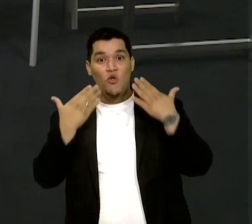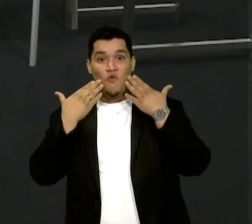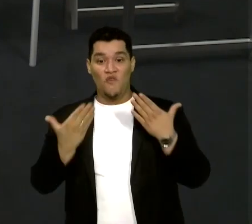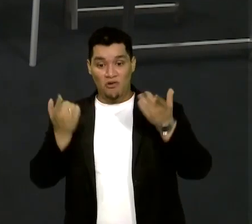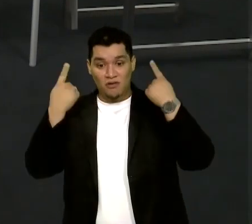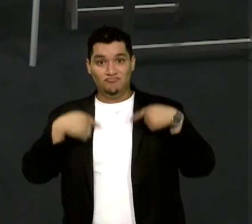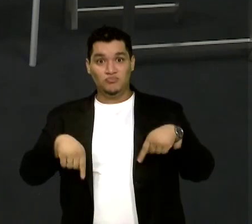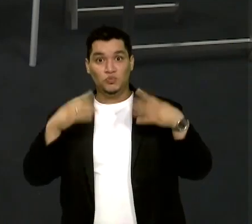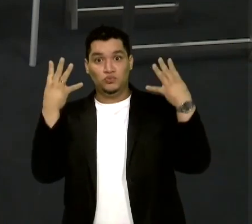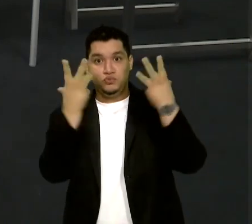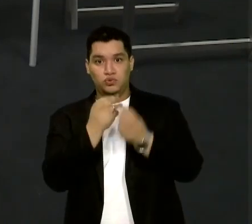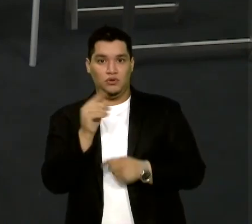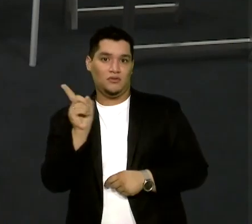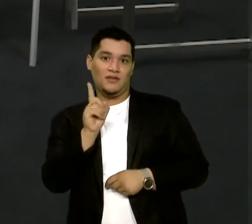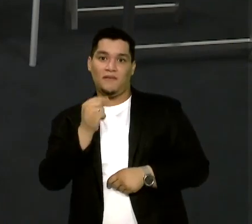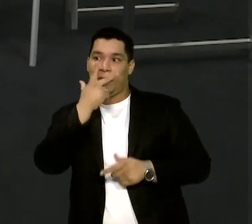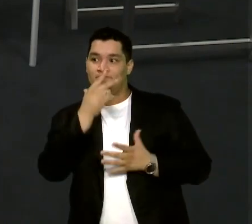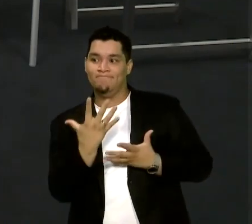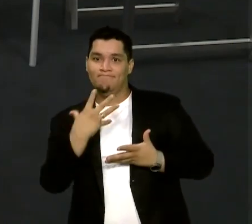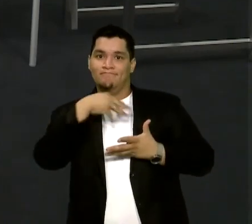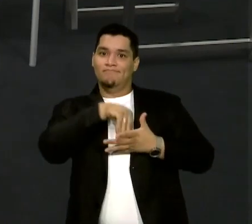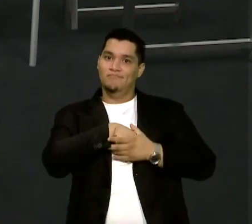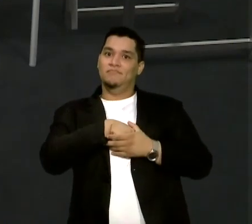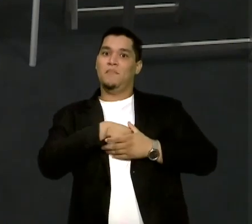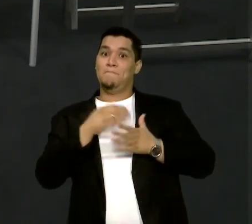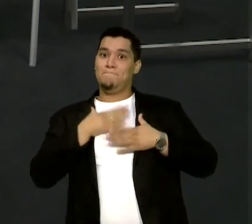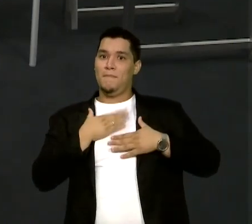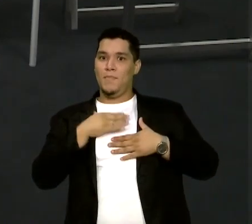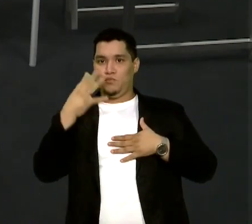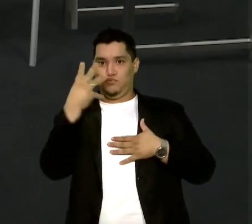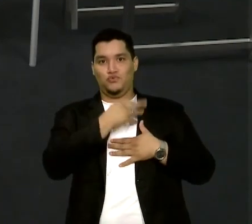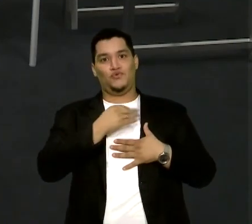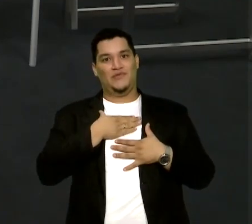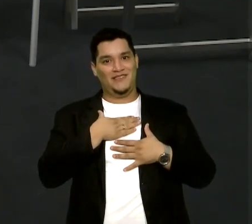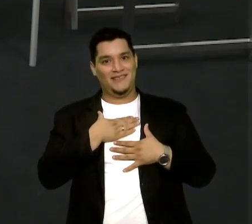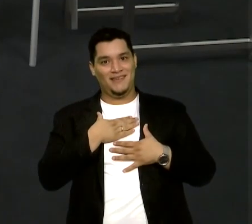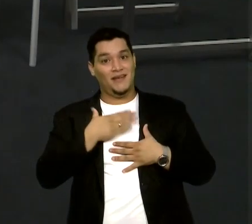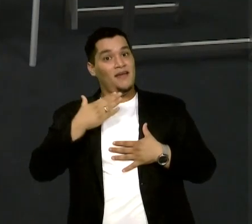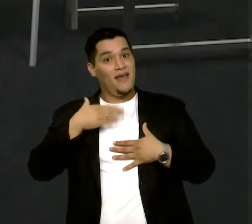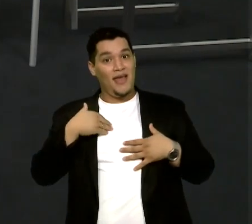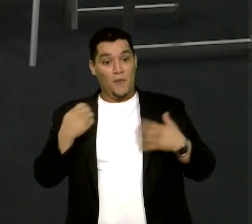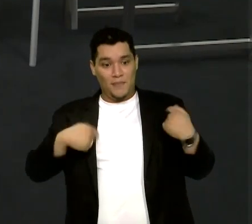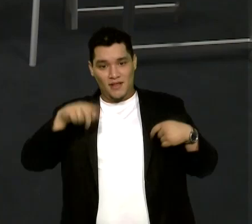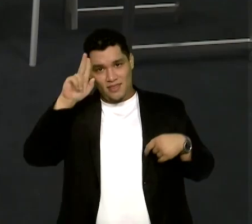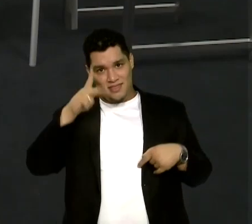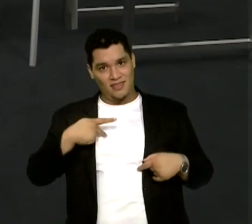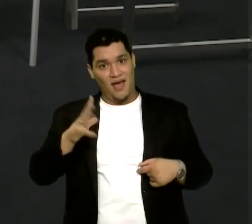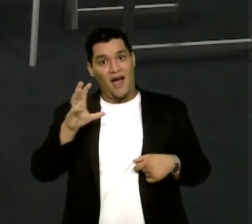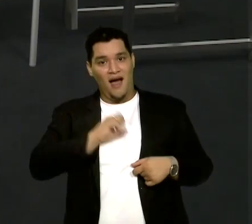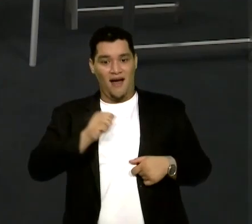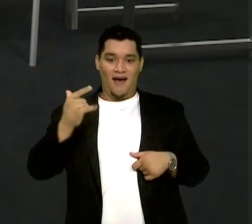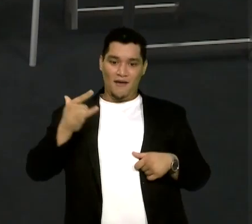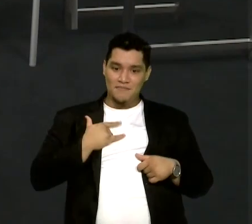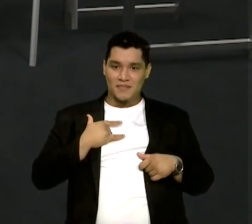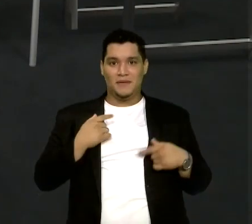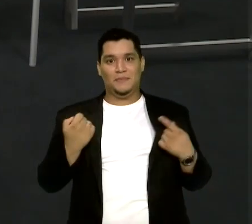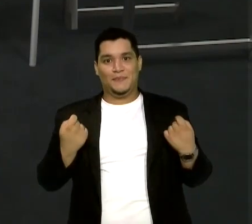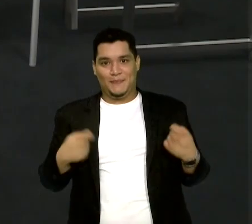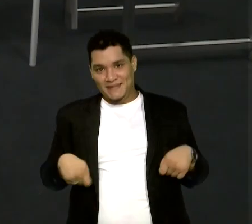de autocuidado e dizer assim, como Dona Raimunda falou, sim, eu preciso me amar primeiro para depois amar outras pessoas, sim,